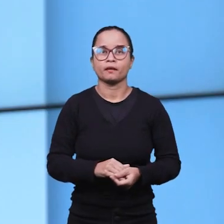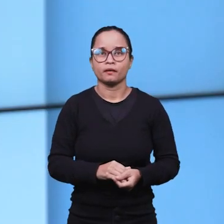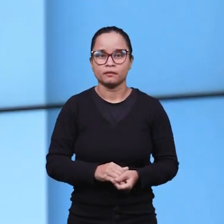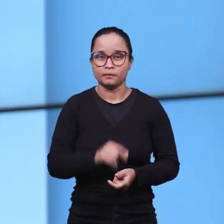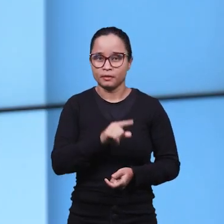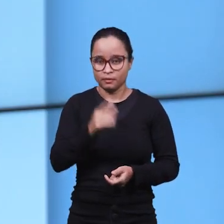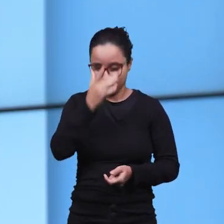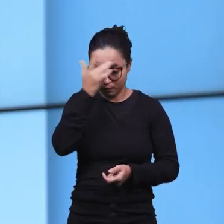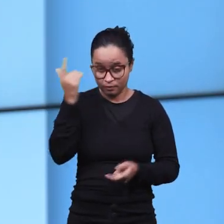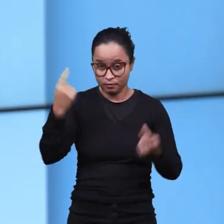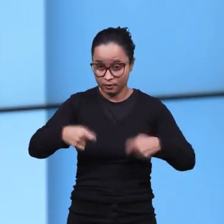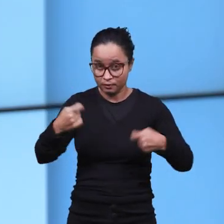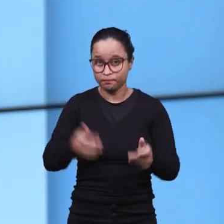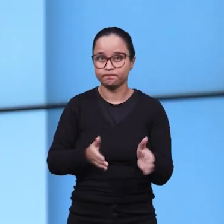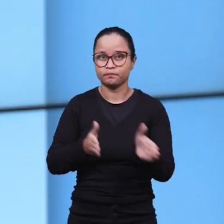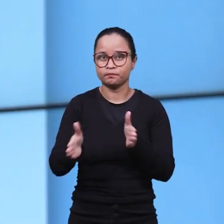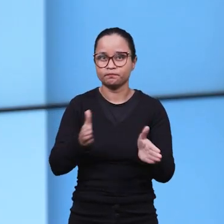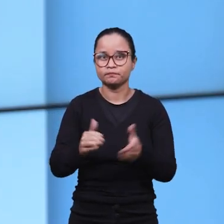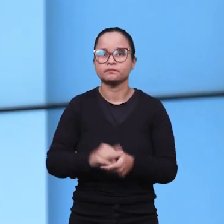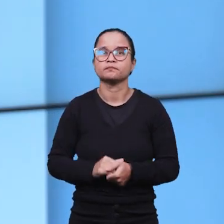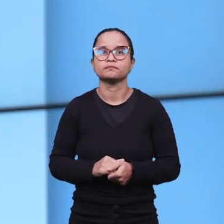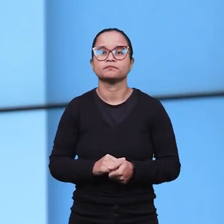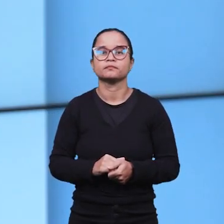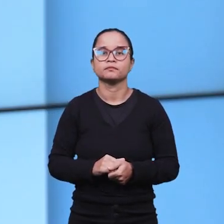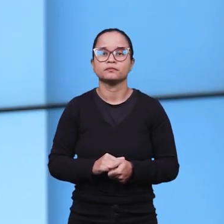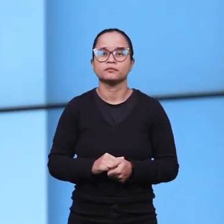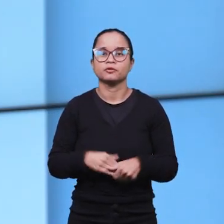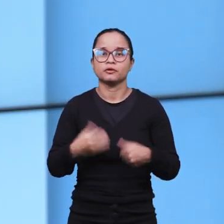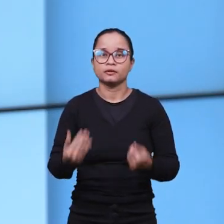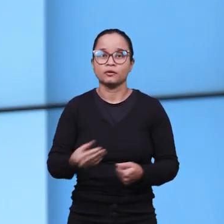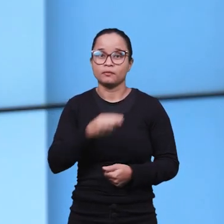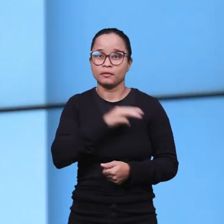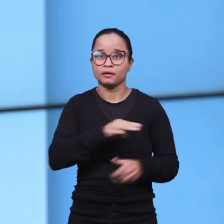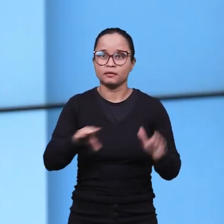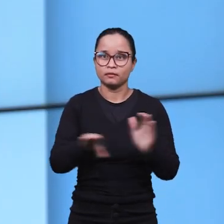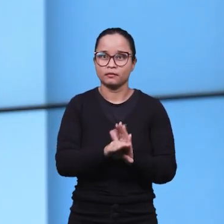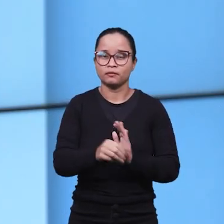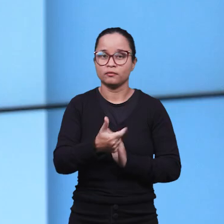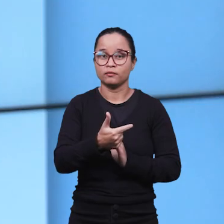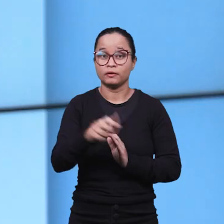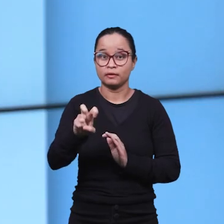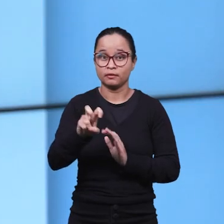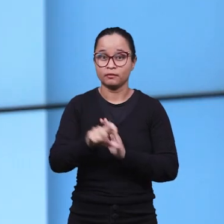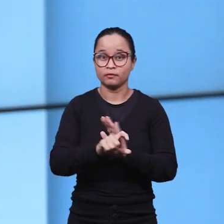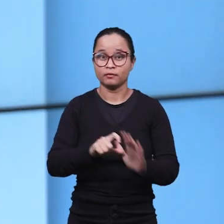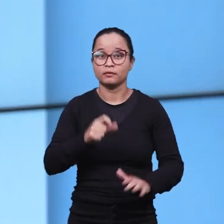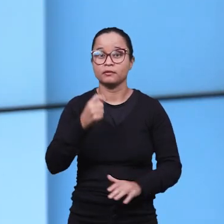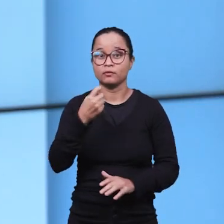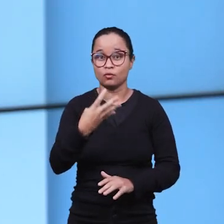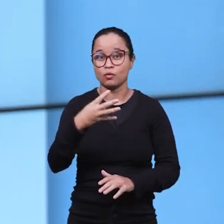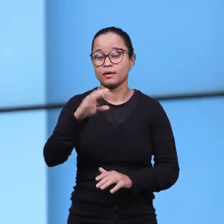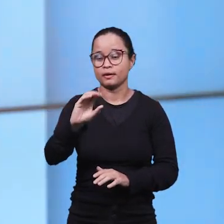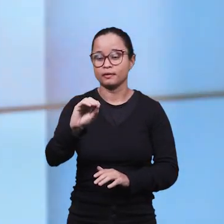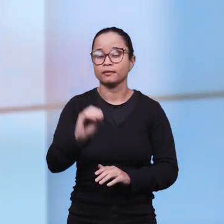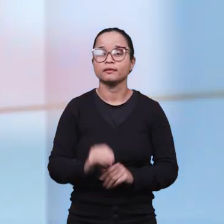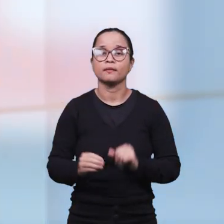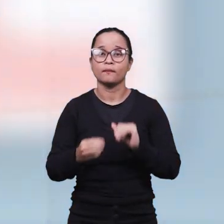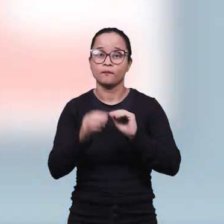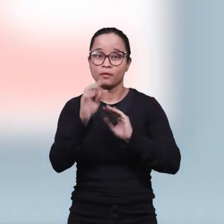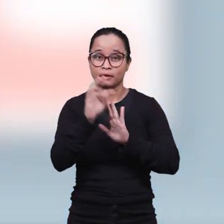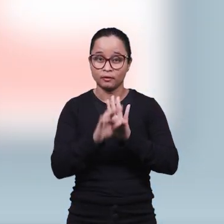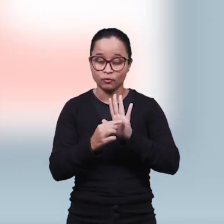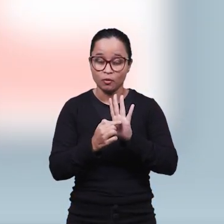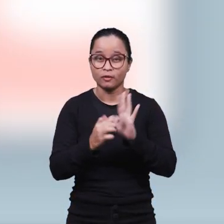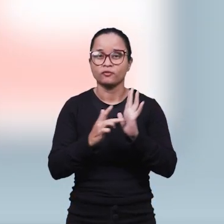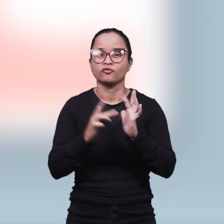que necessitam de acessibilidade. No Evangelho de Mateus, capítulo 25, versículo 40, Jesus nos